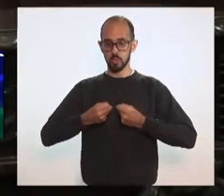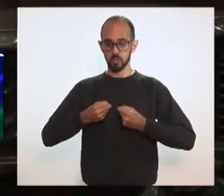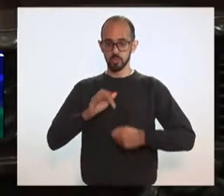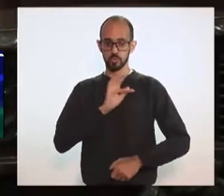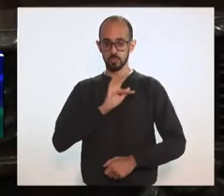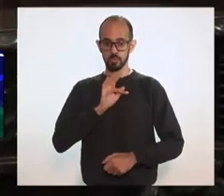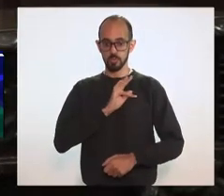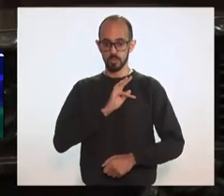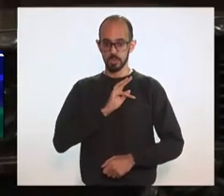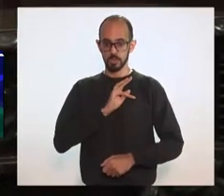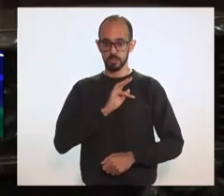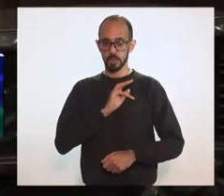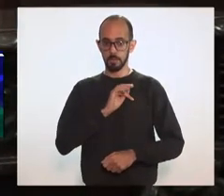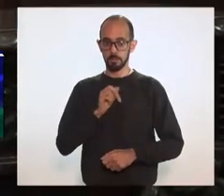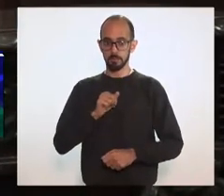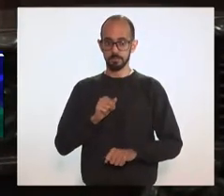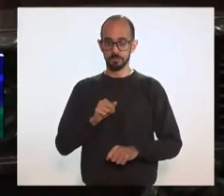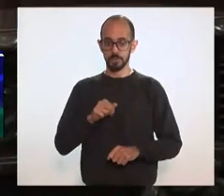foram